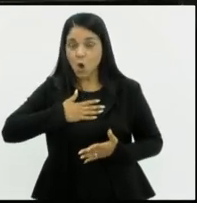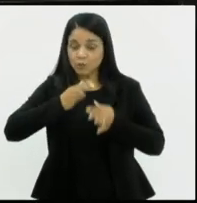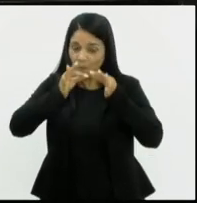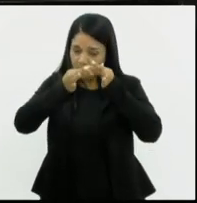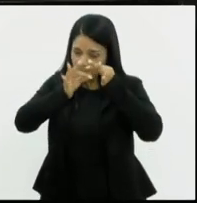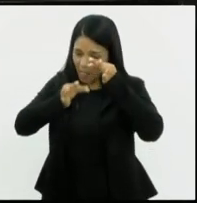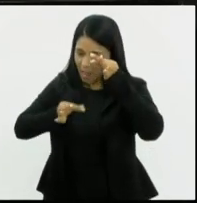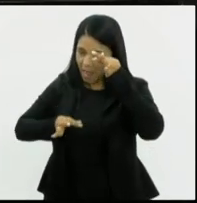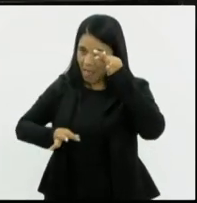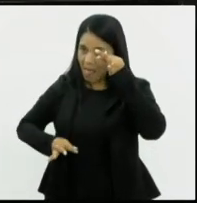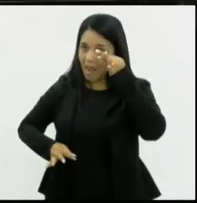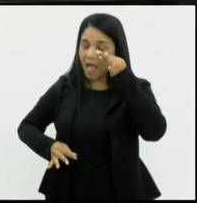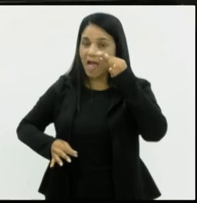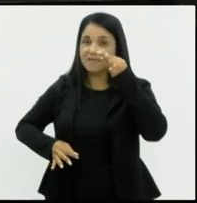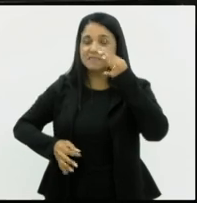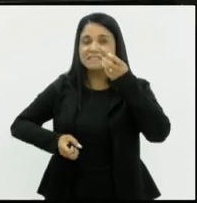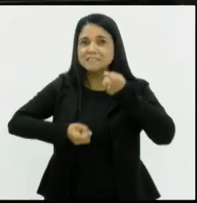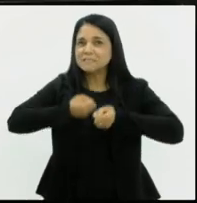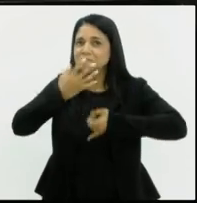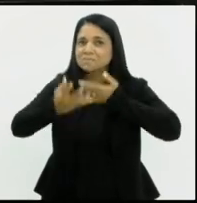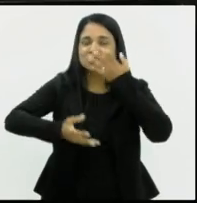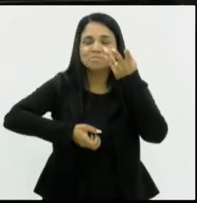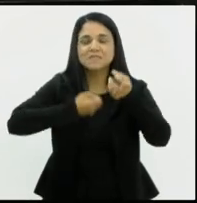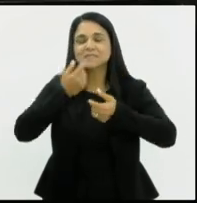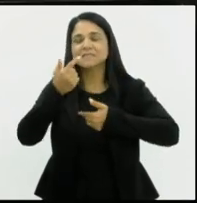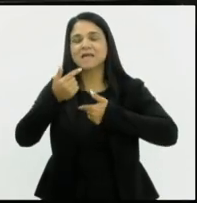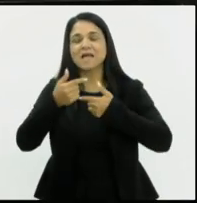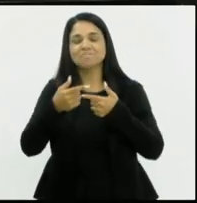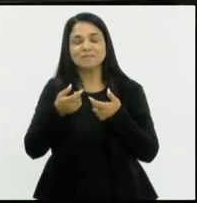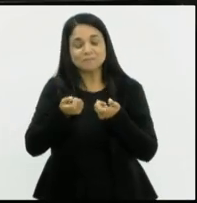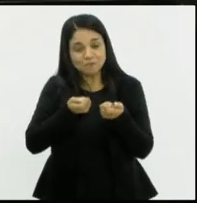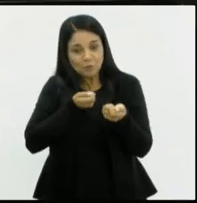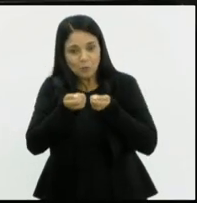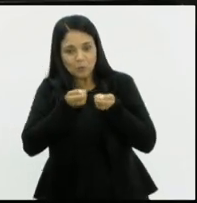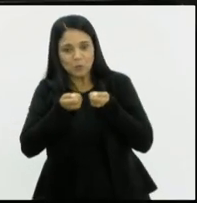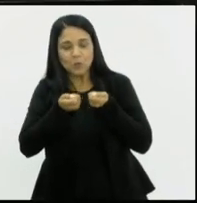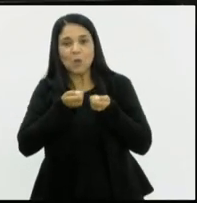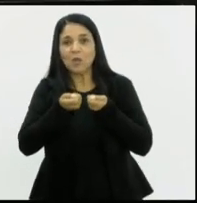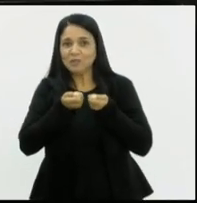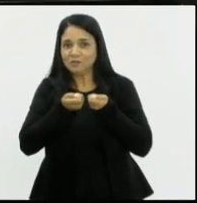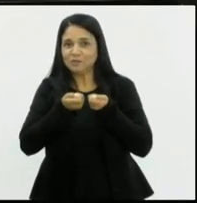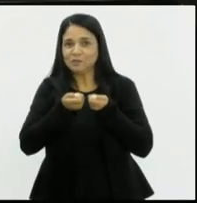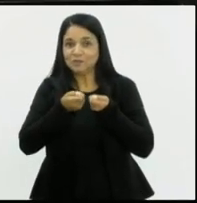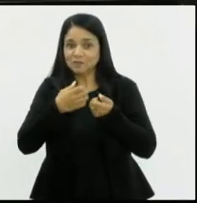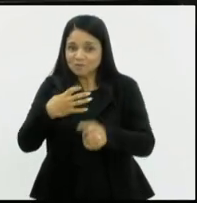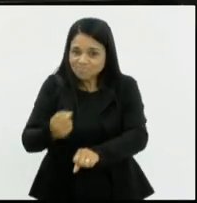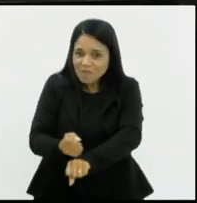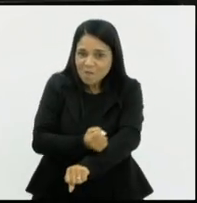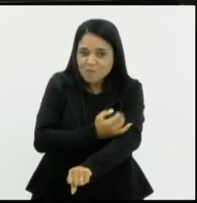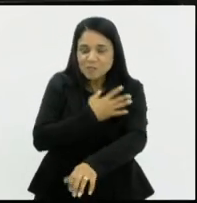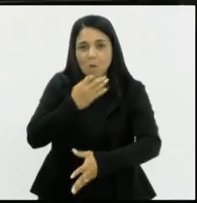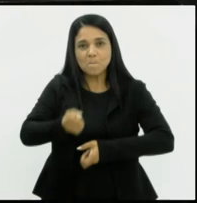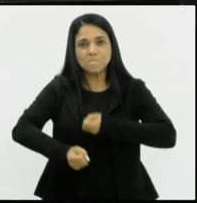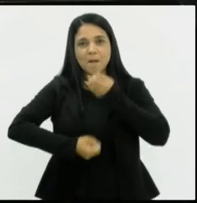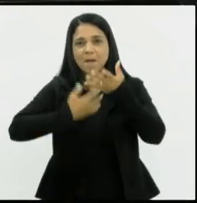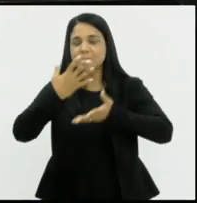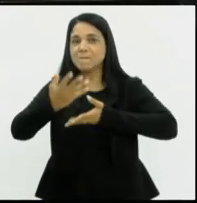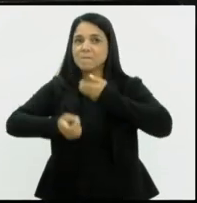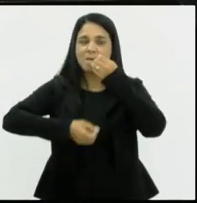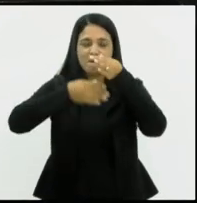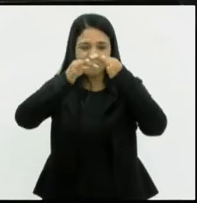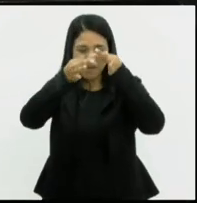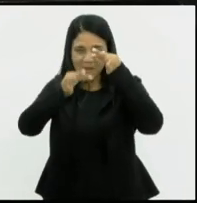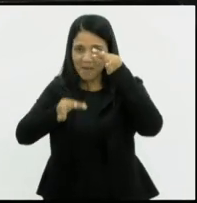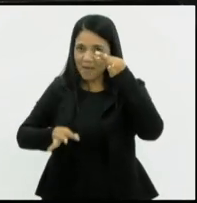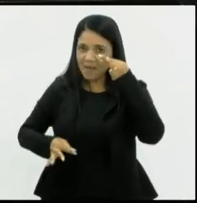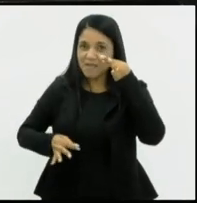de expressar, estou aqui trabalhando para contê-las um pouquinho, porque se eu começar a expressar toda a emoção que eu estou sentindo